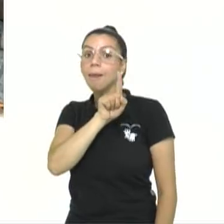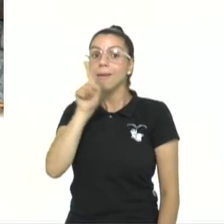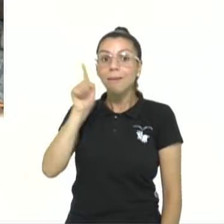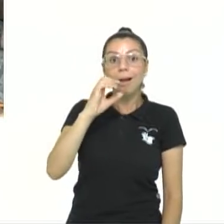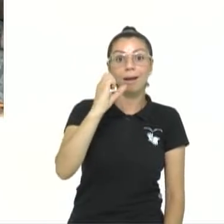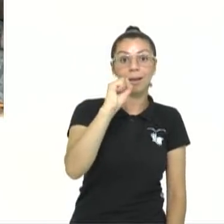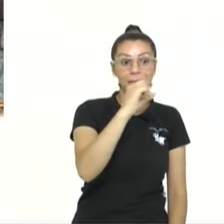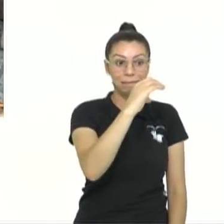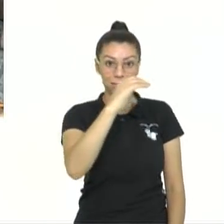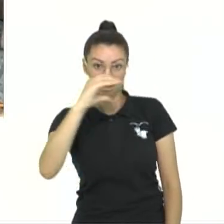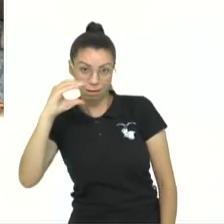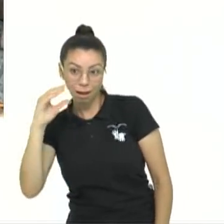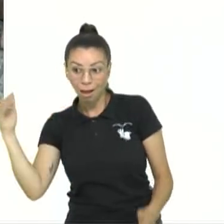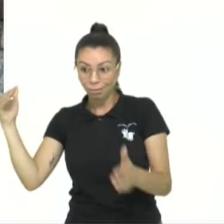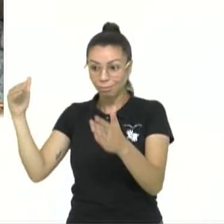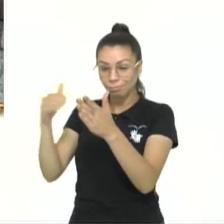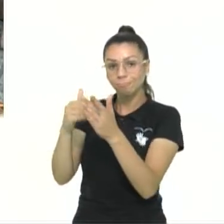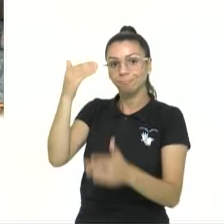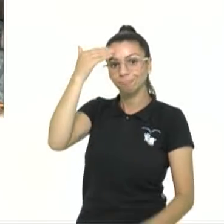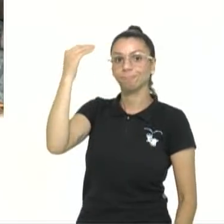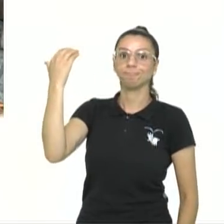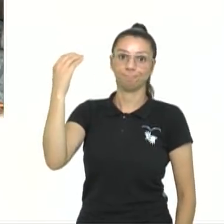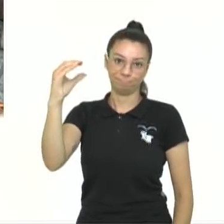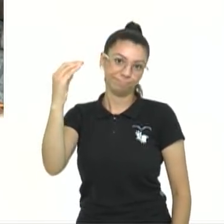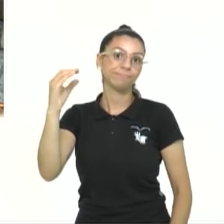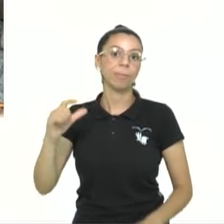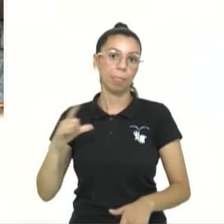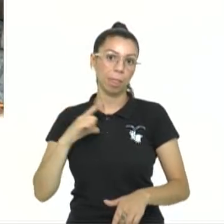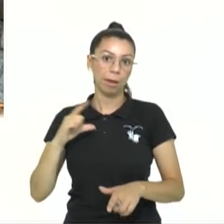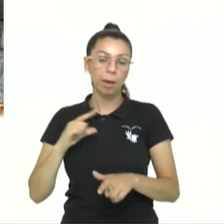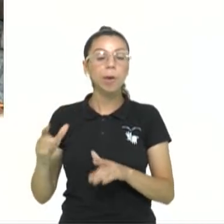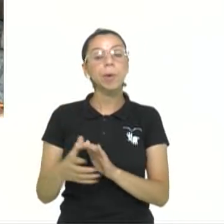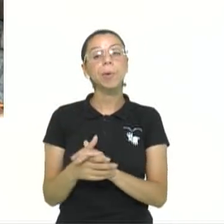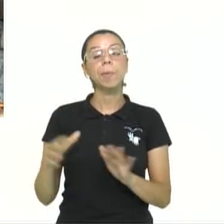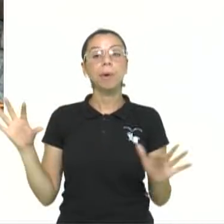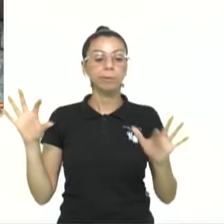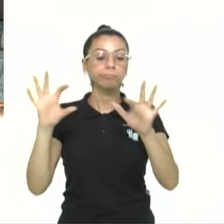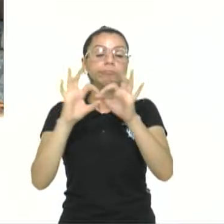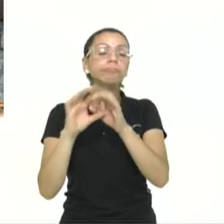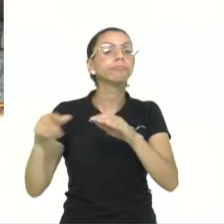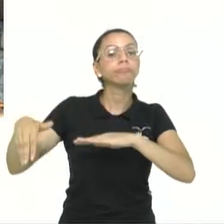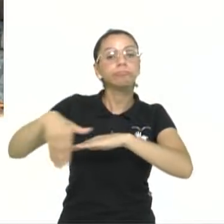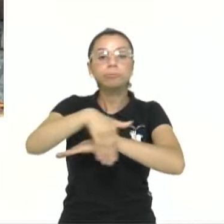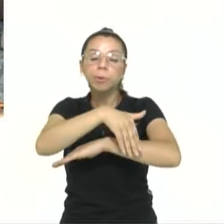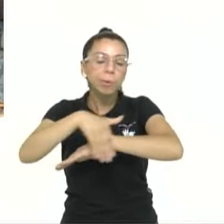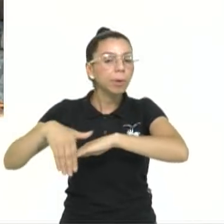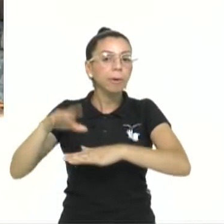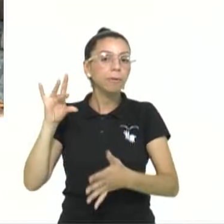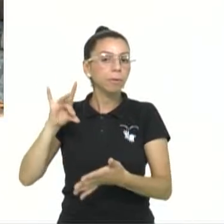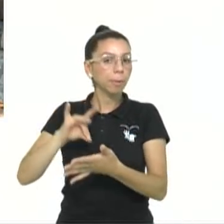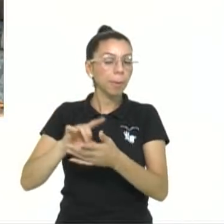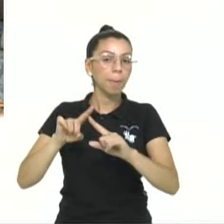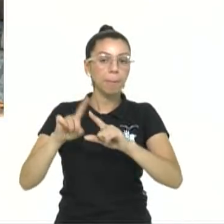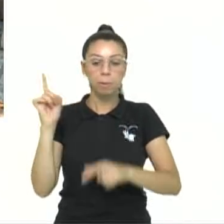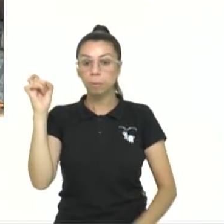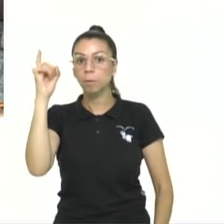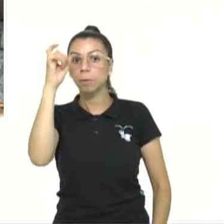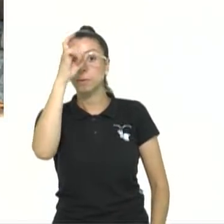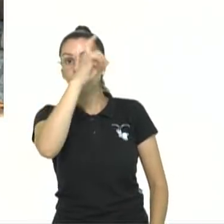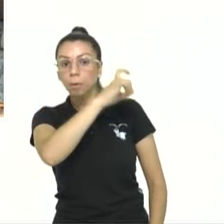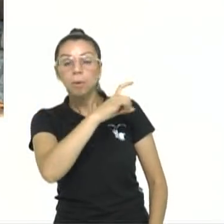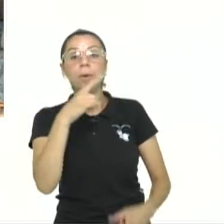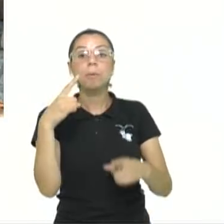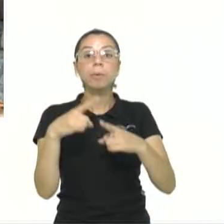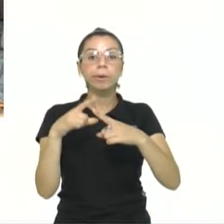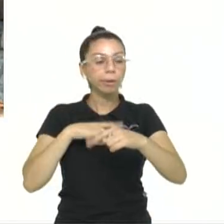uma relação aí na história deste primeiro caminho oficial. Mas eles tinham uma dificuldade muito grande, que era transpor a